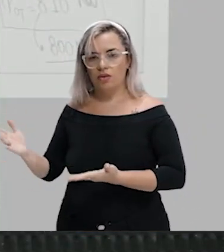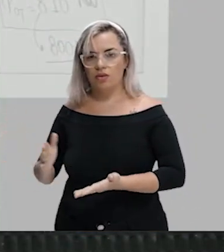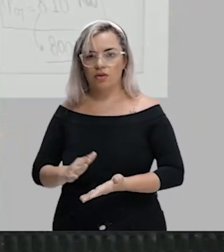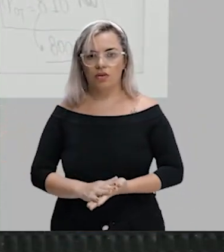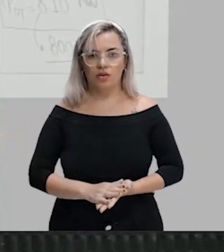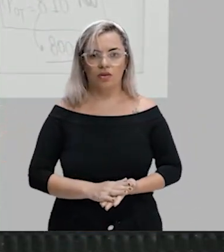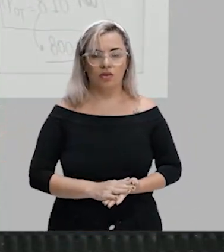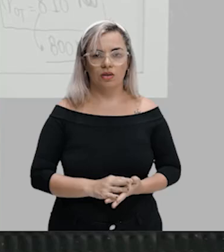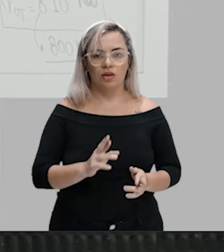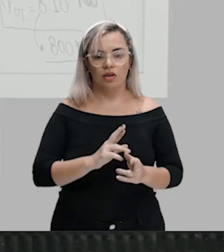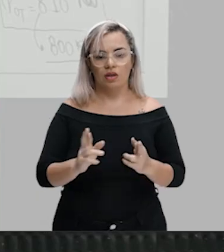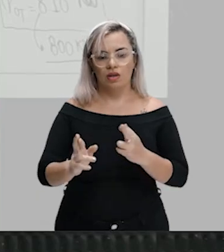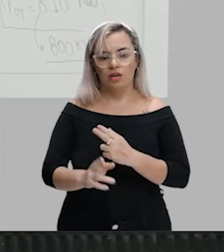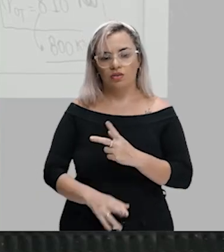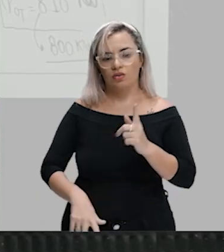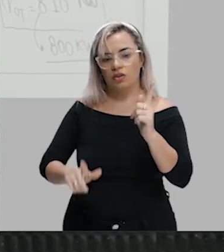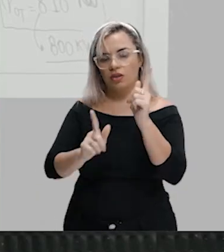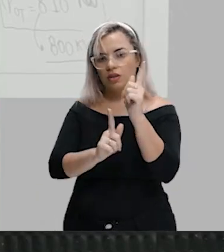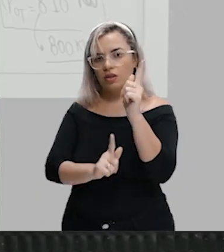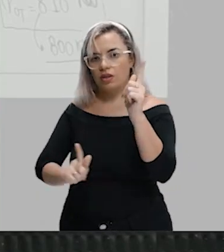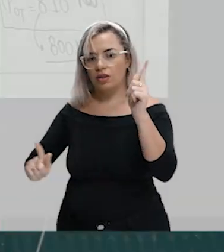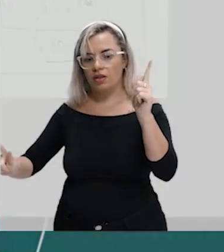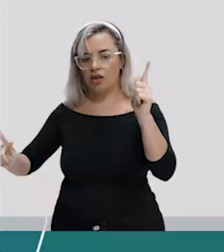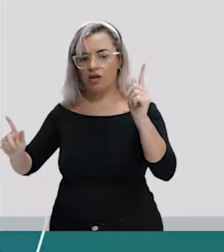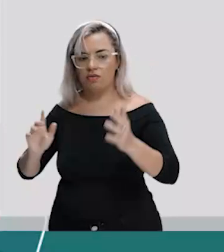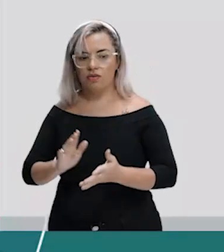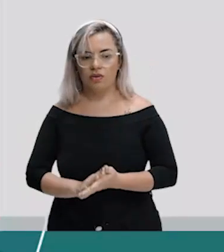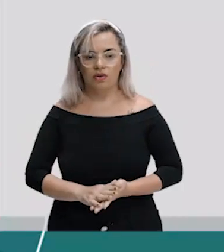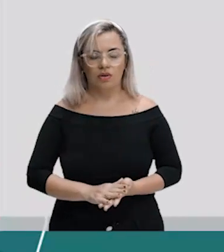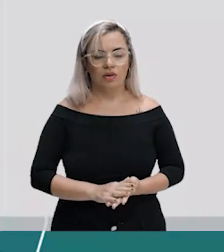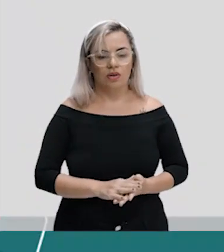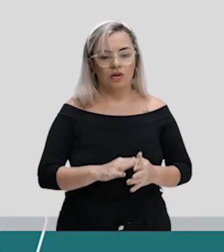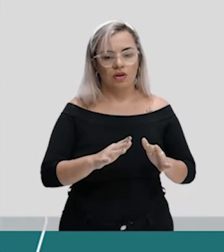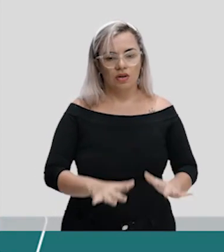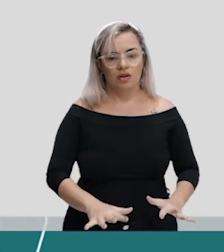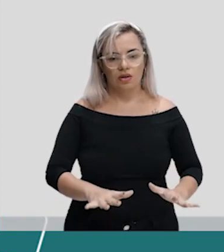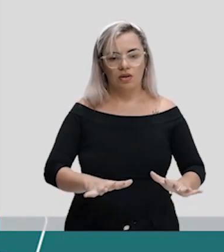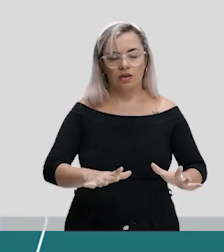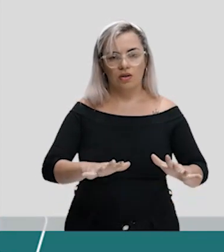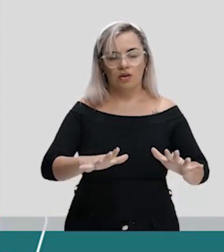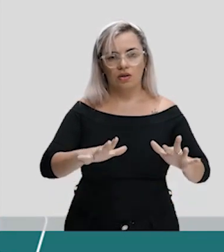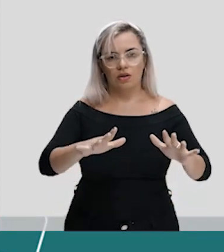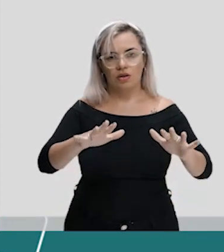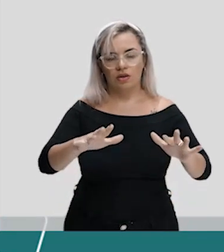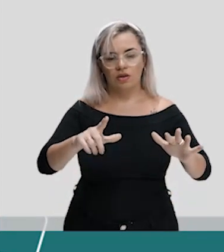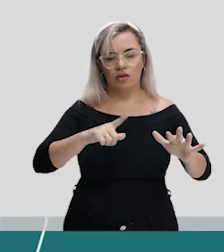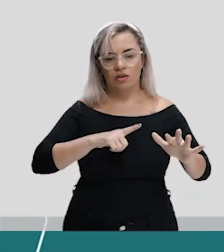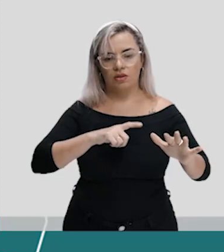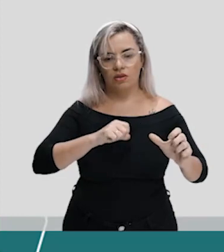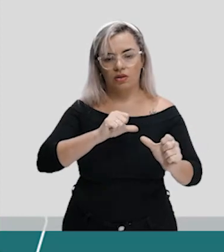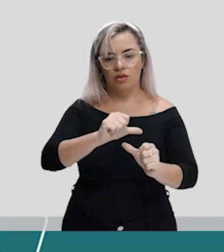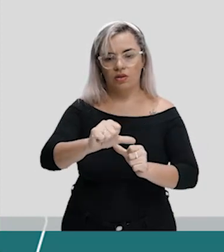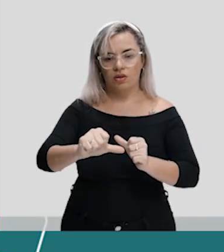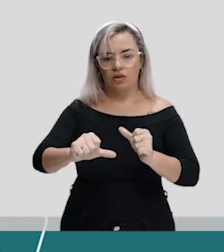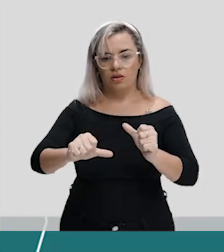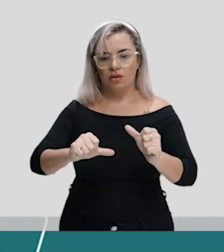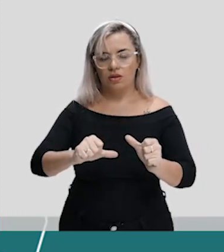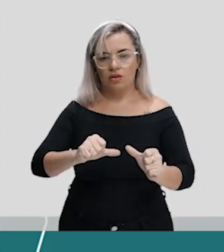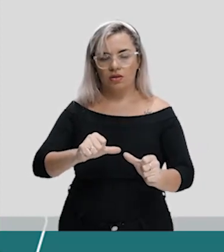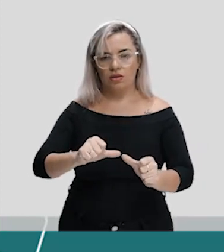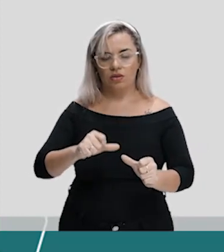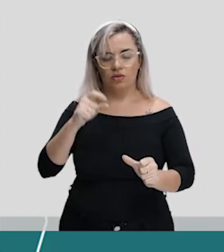gráficos. Né? Ela diz o seguinte. Ó, um gás sofre uma transformação passando do estado